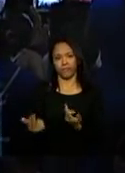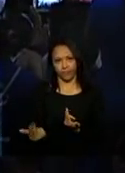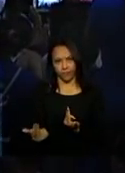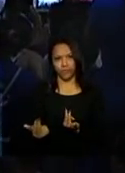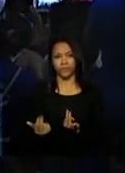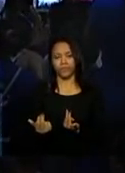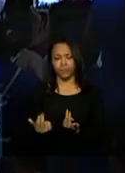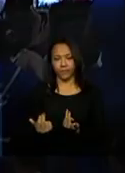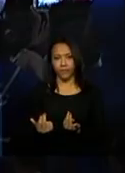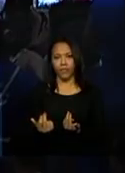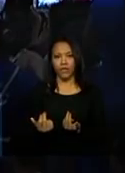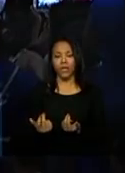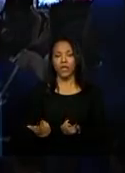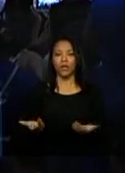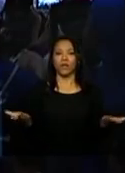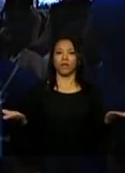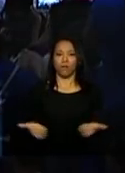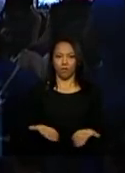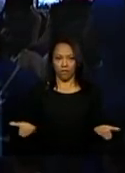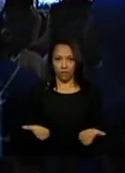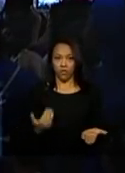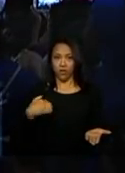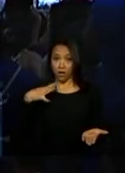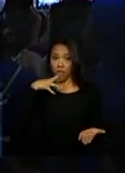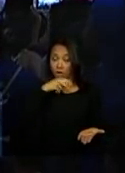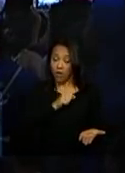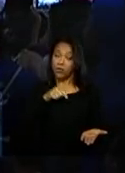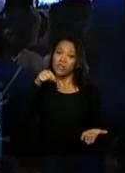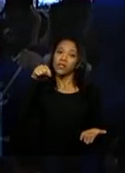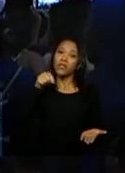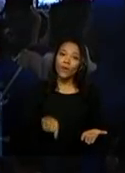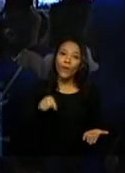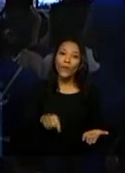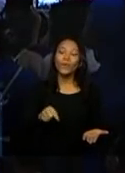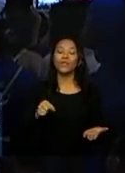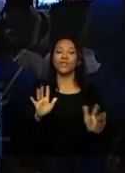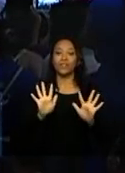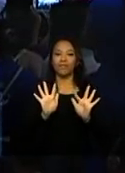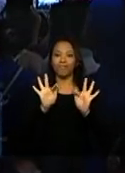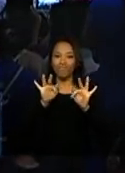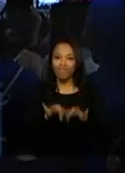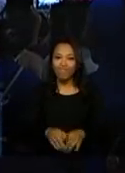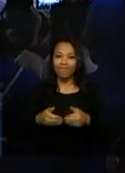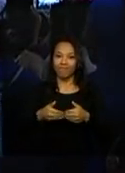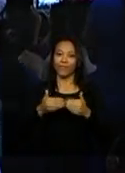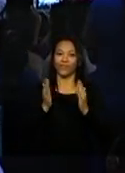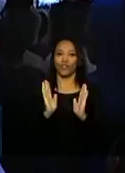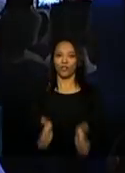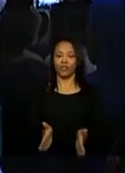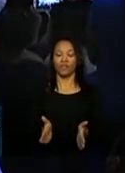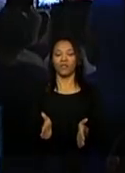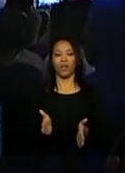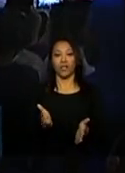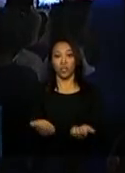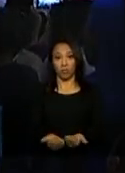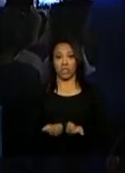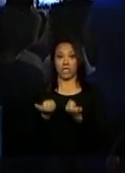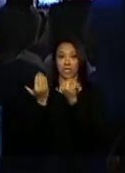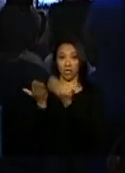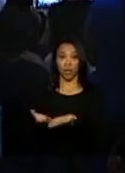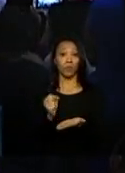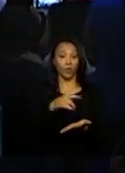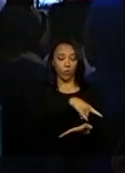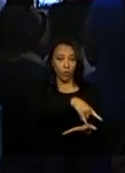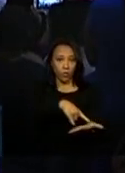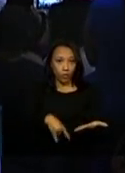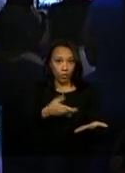E nesse momento, acho que esse momento desse ciclo que se fecha, nós estamos entregando um documento para a presidenta,